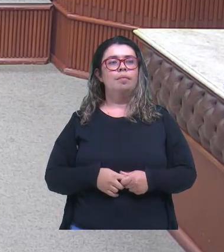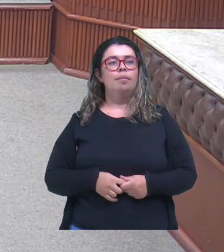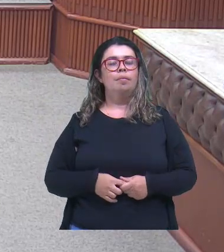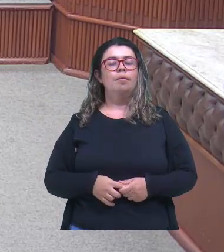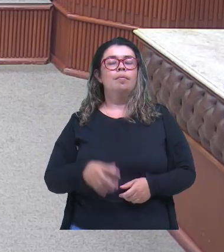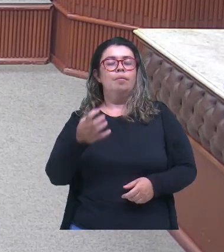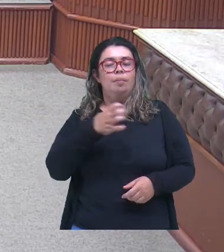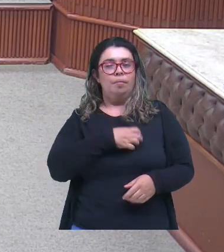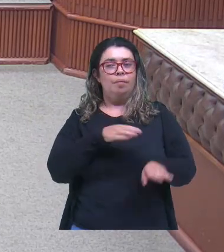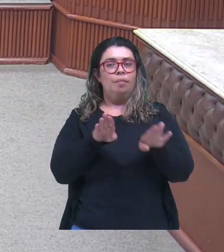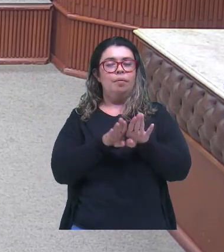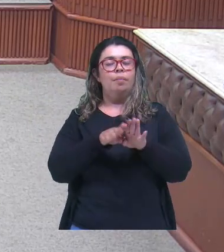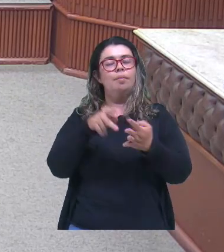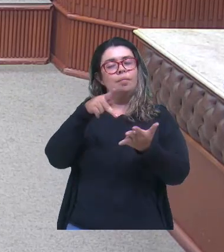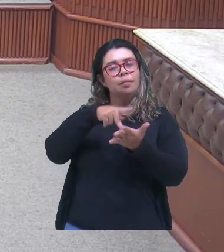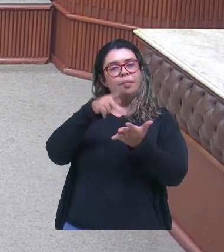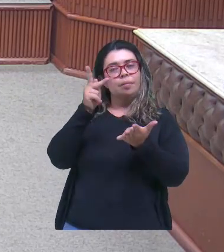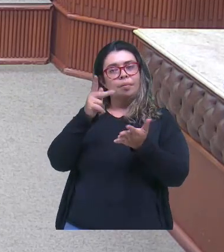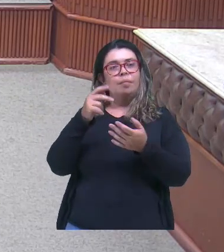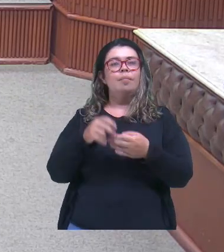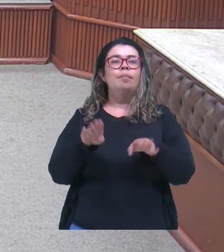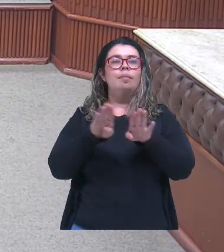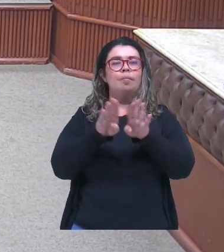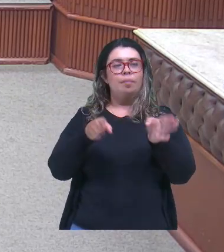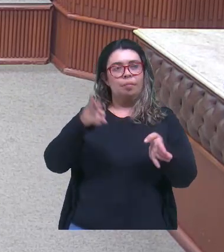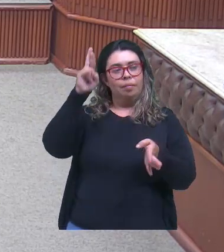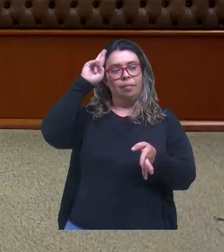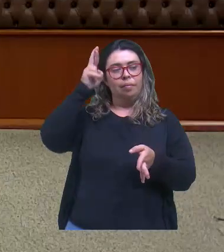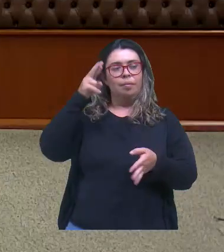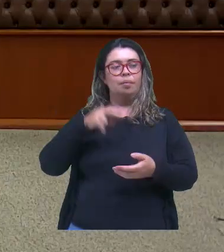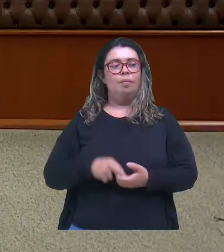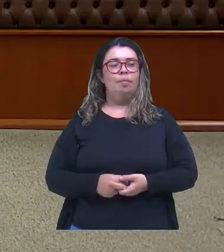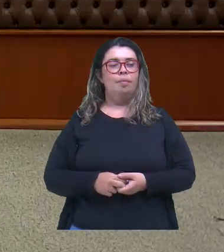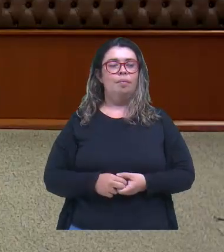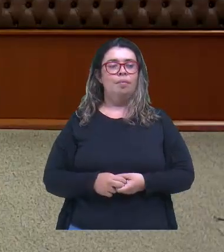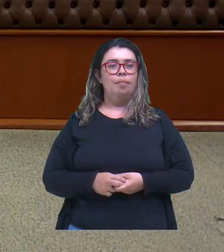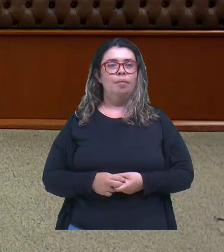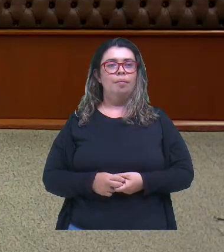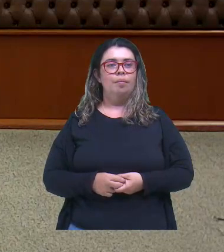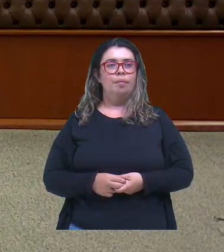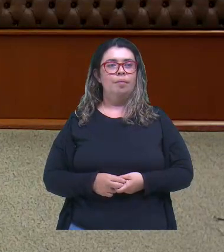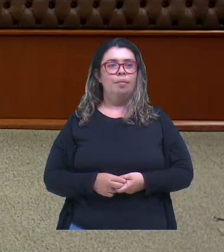também integrantes da nossa mesa diretora.